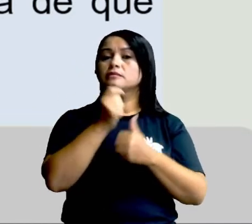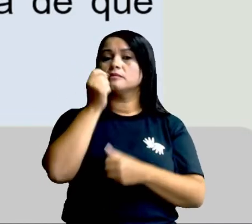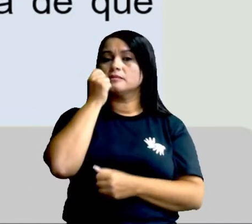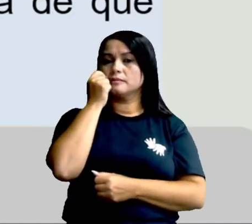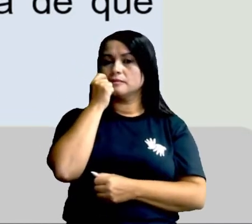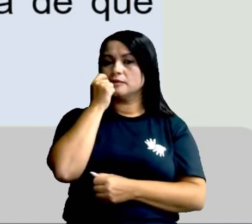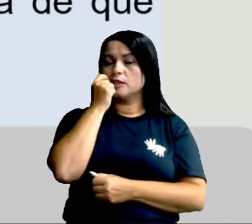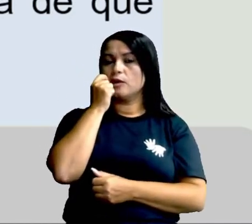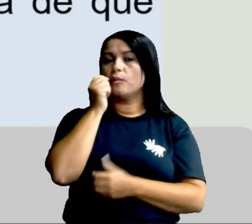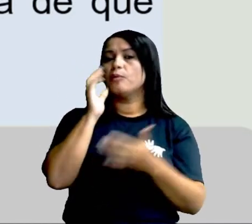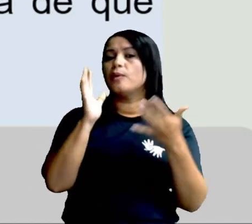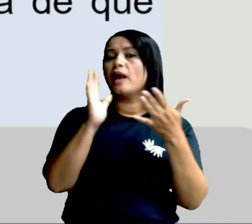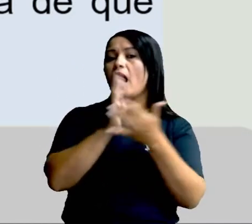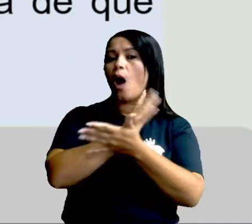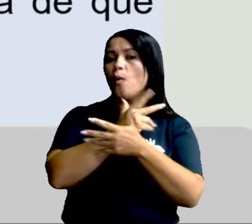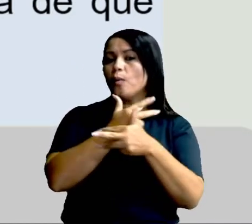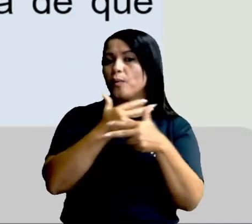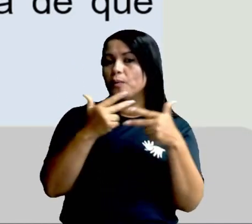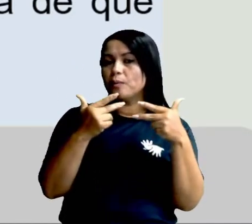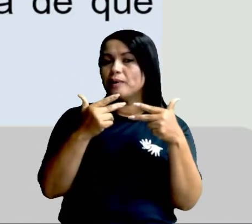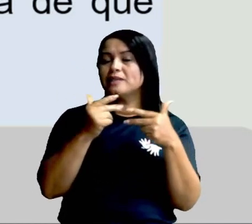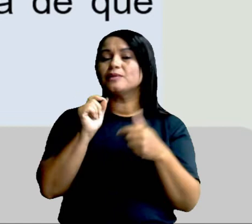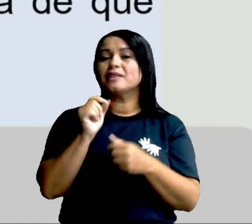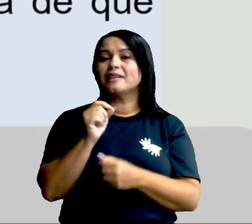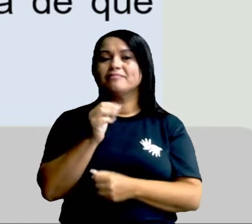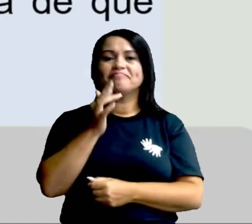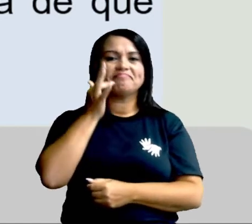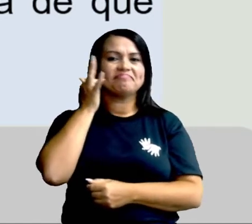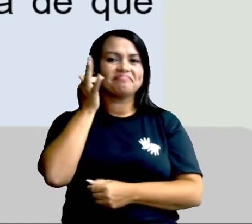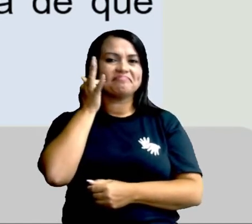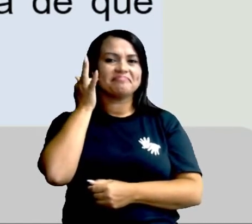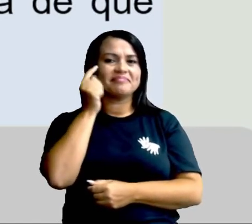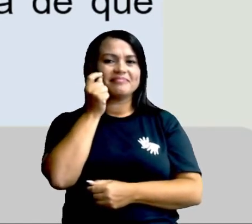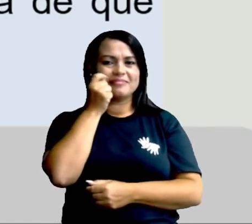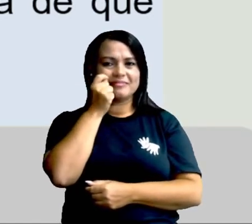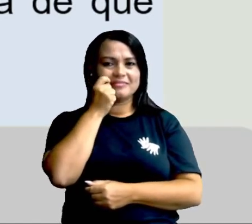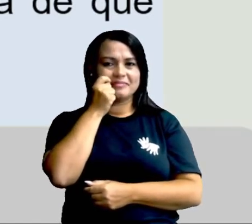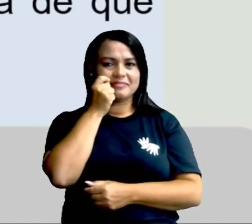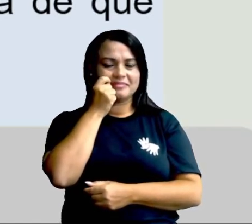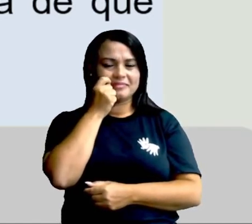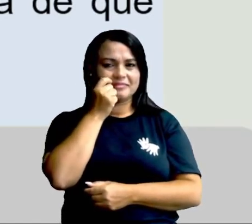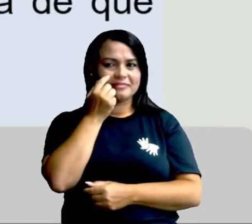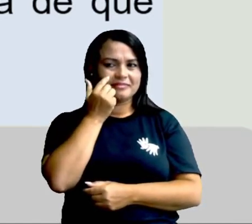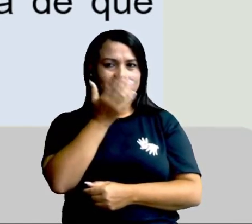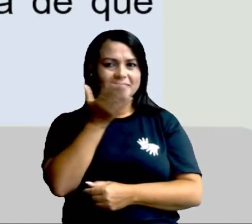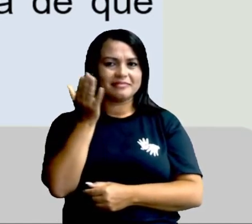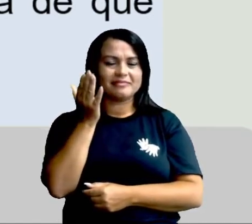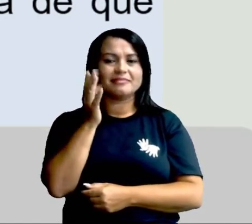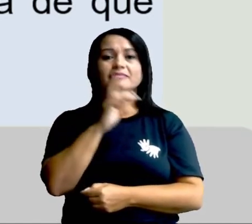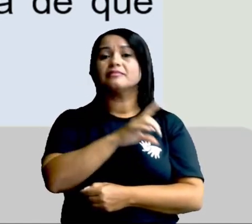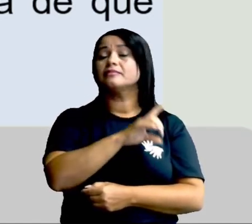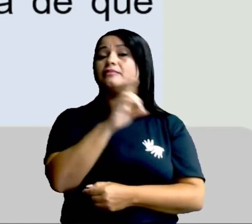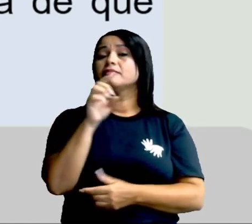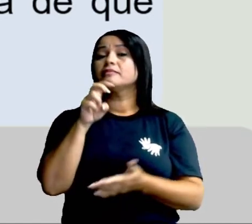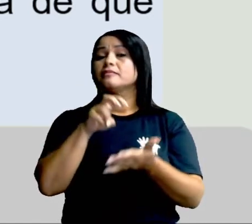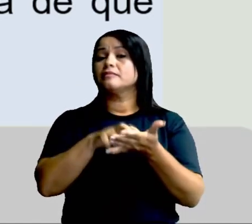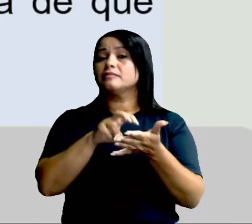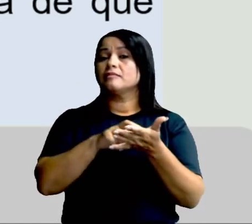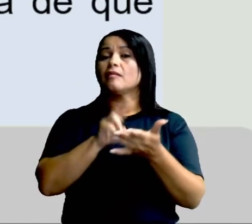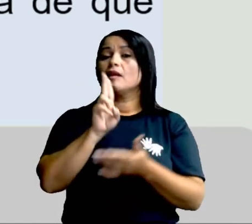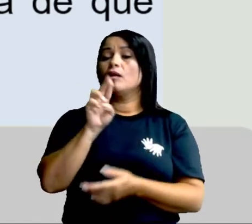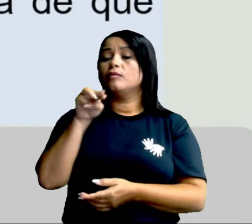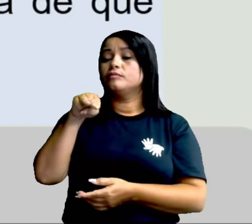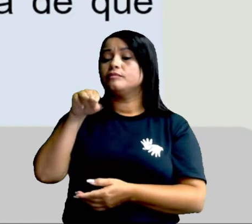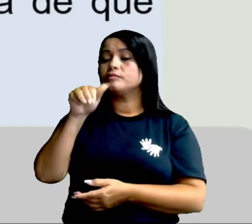por umas ratinhas. Olha aí, certa manhã,